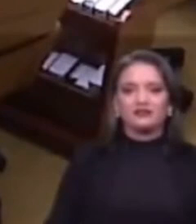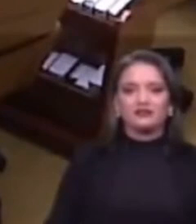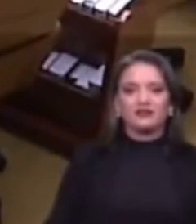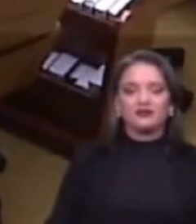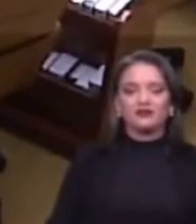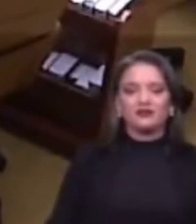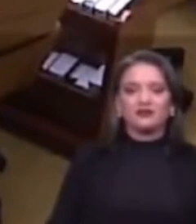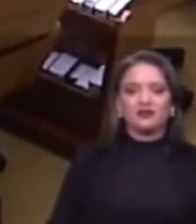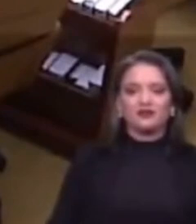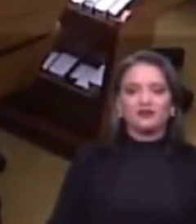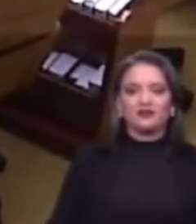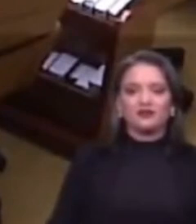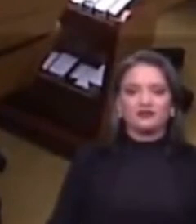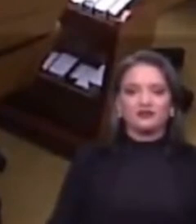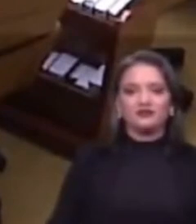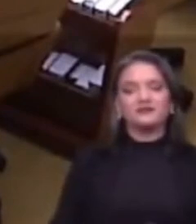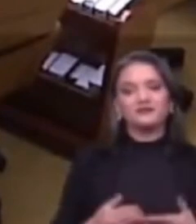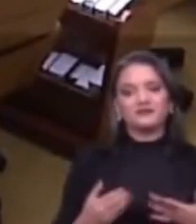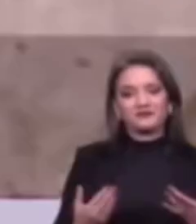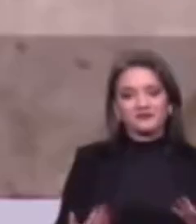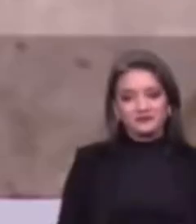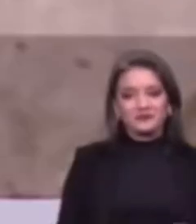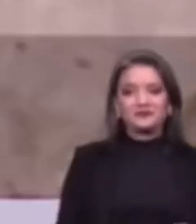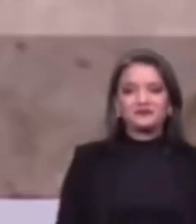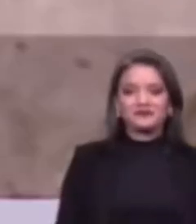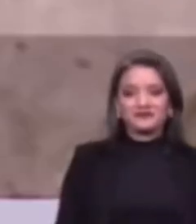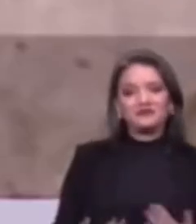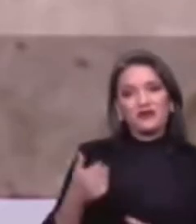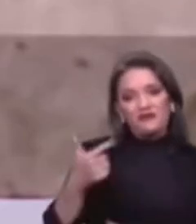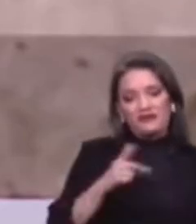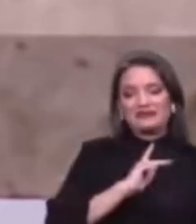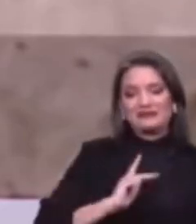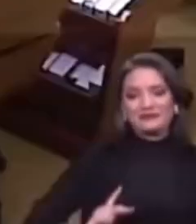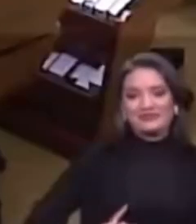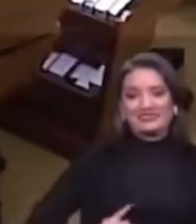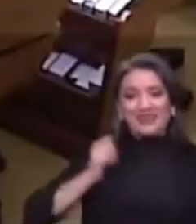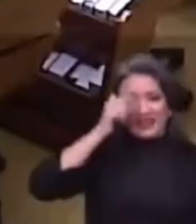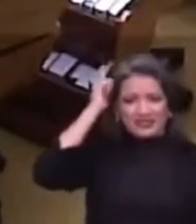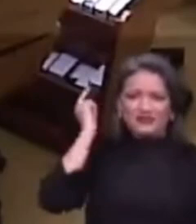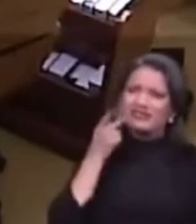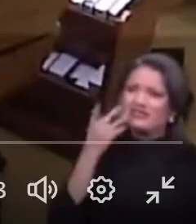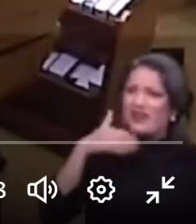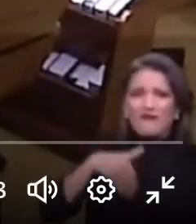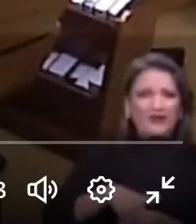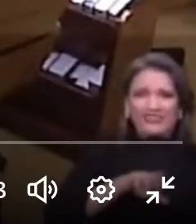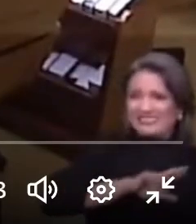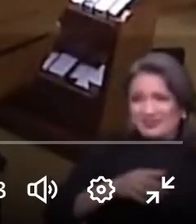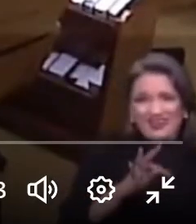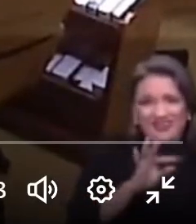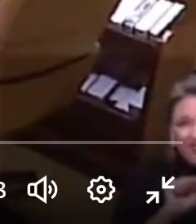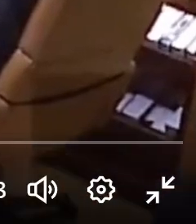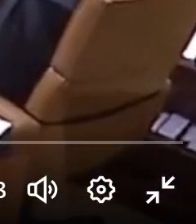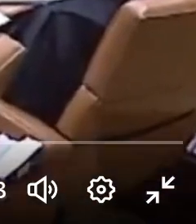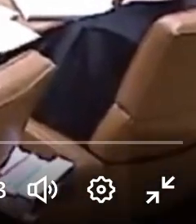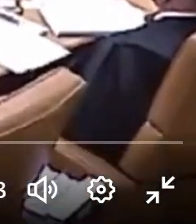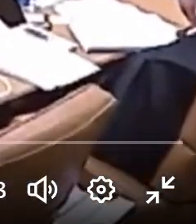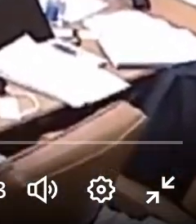Luiz Edson tá aqui no TSE